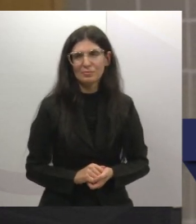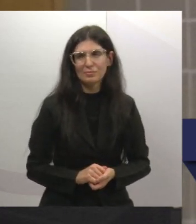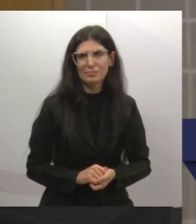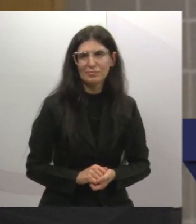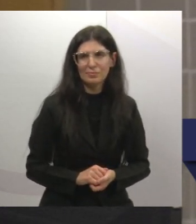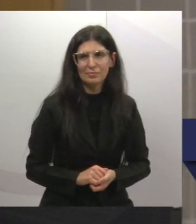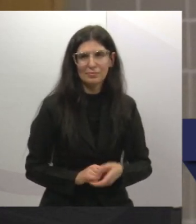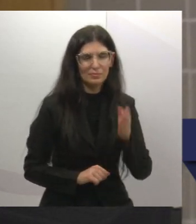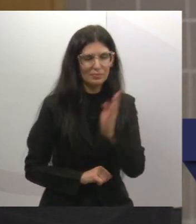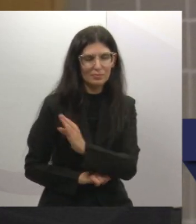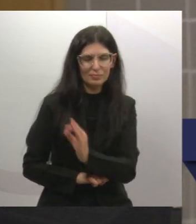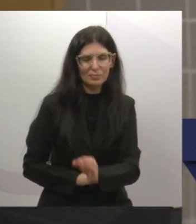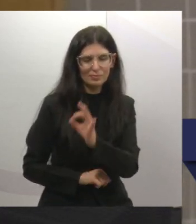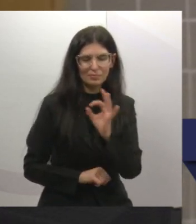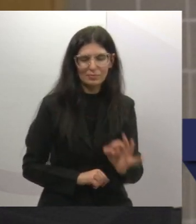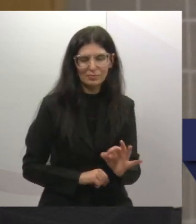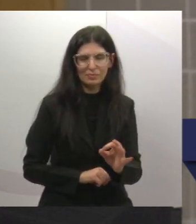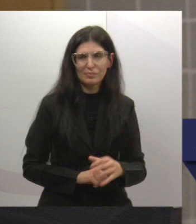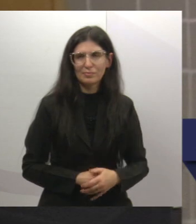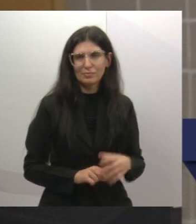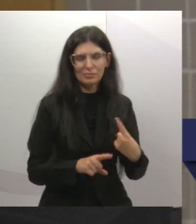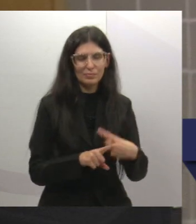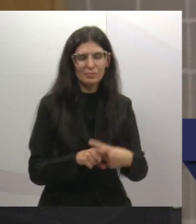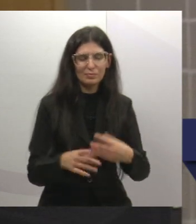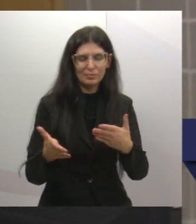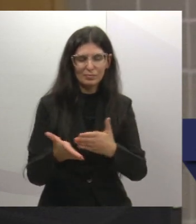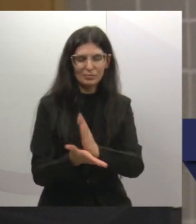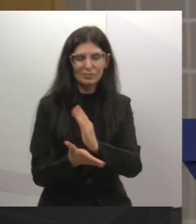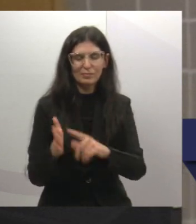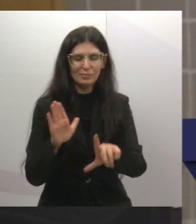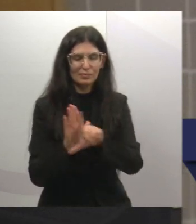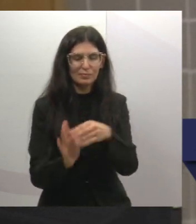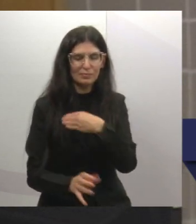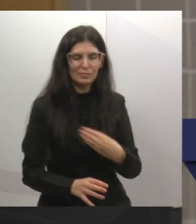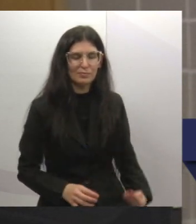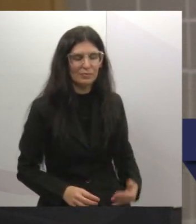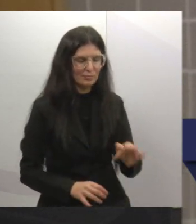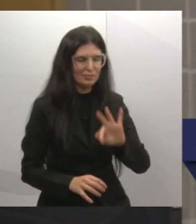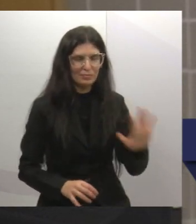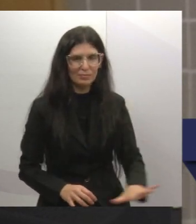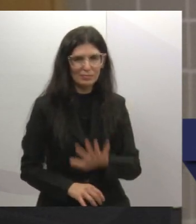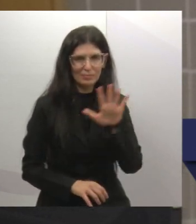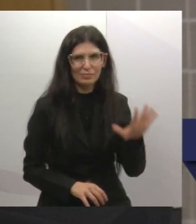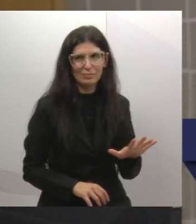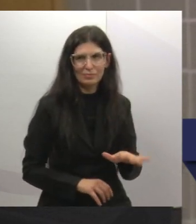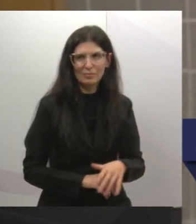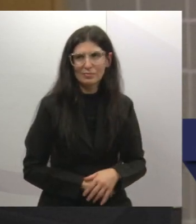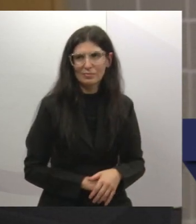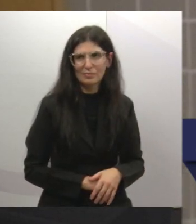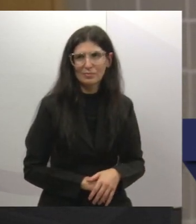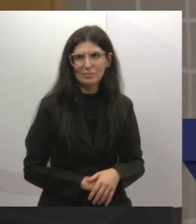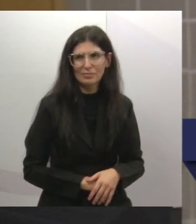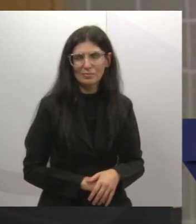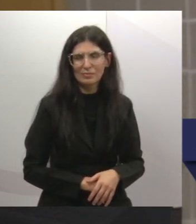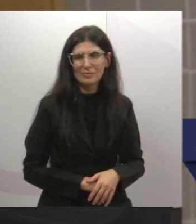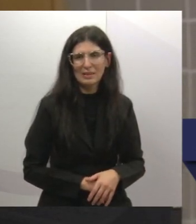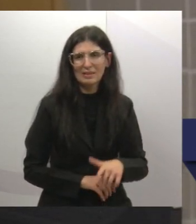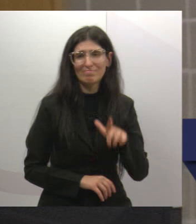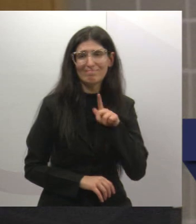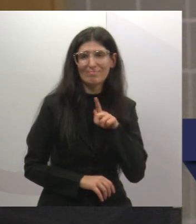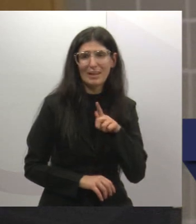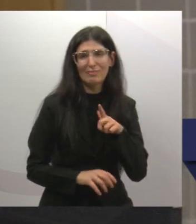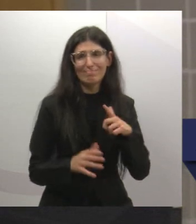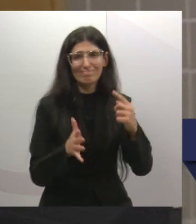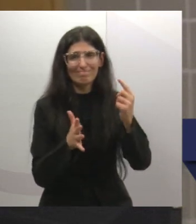questão dos percentuais, porque na aprovação da lei do governo federal tem várias atenuâncias do dinheiro.